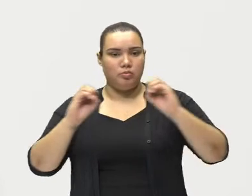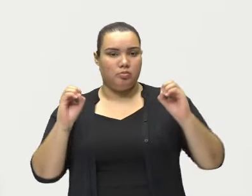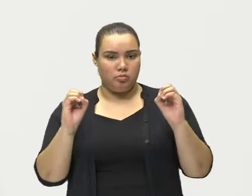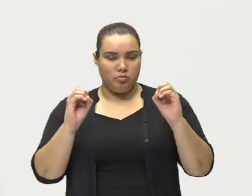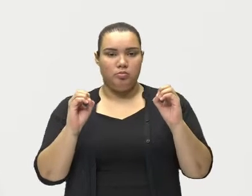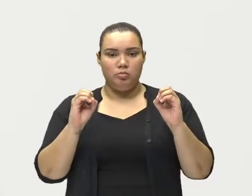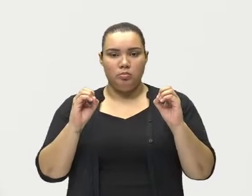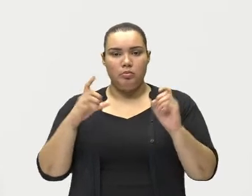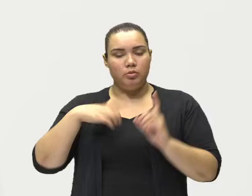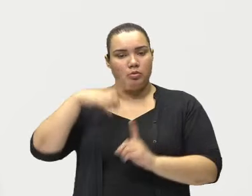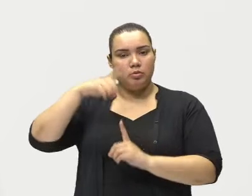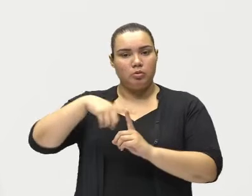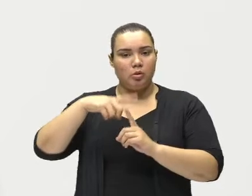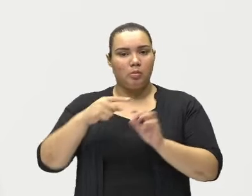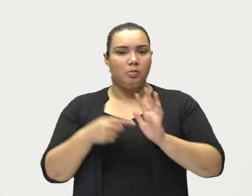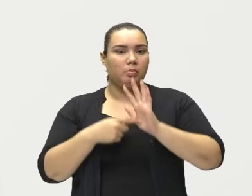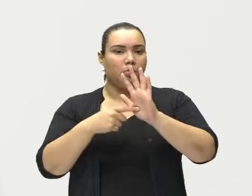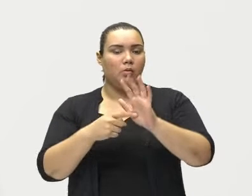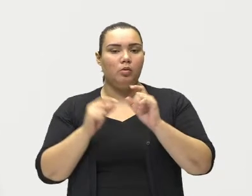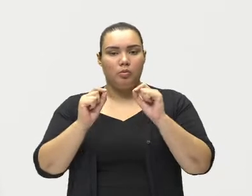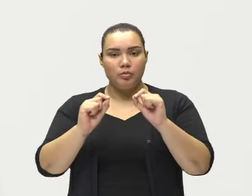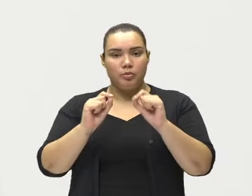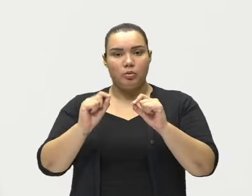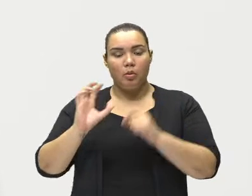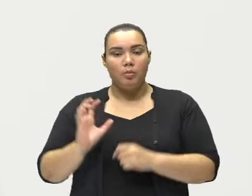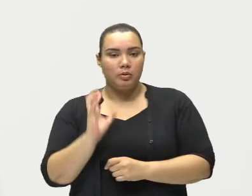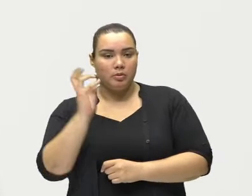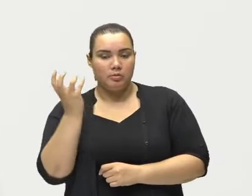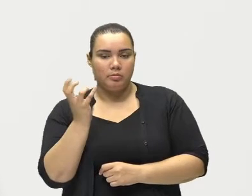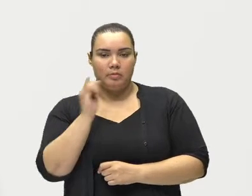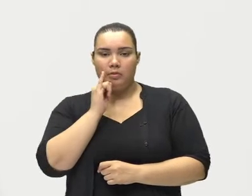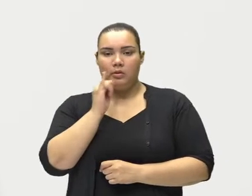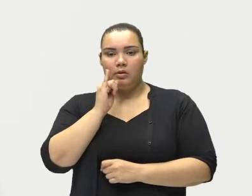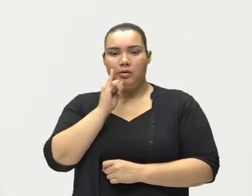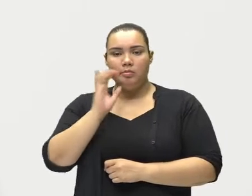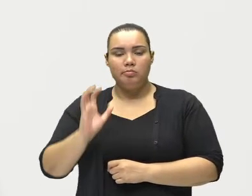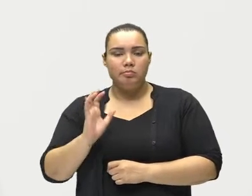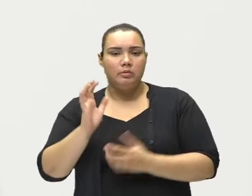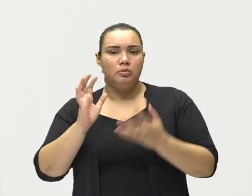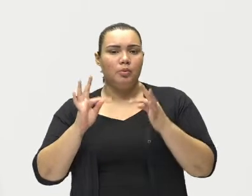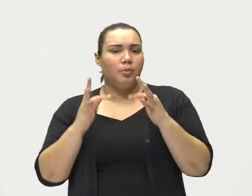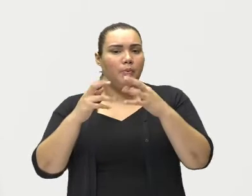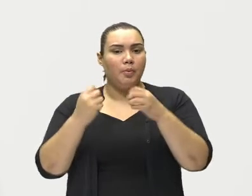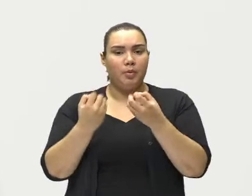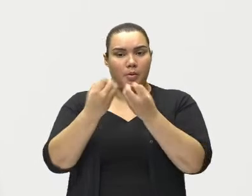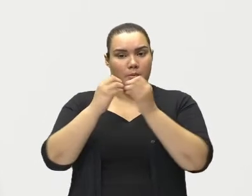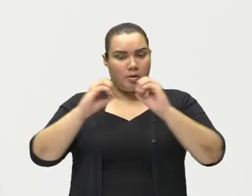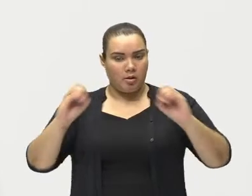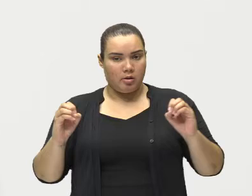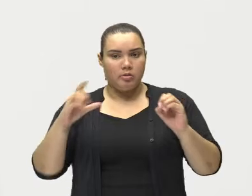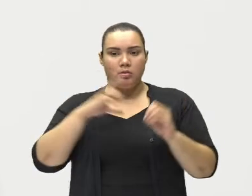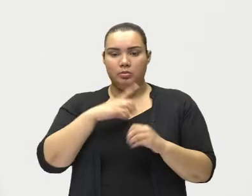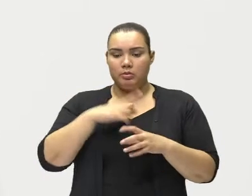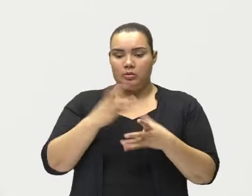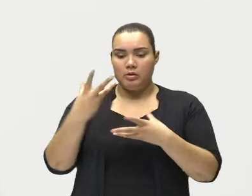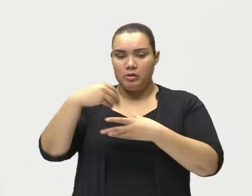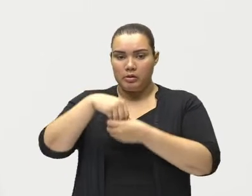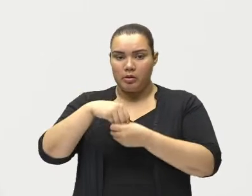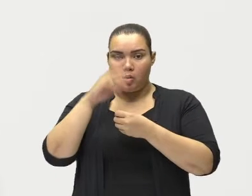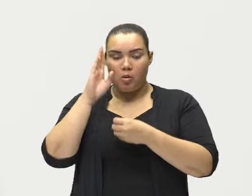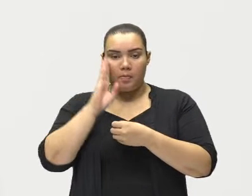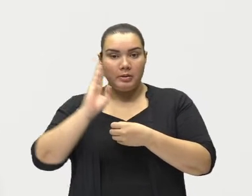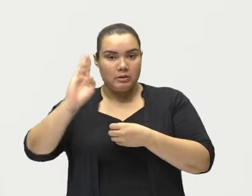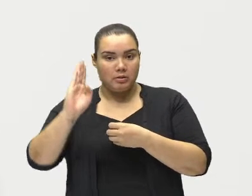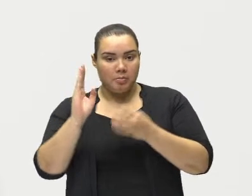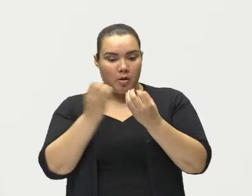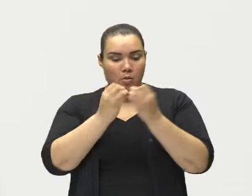Vai ter esse valor que vai indicar uma circunstância, um modo. Toda oração subordinada à oração principal, ela